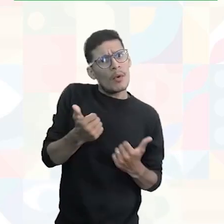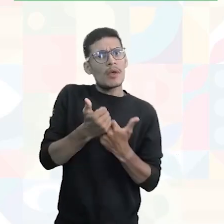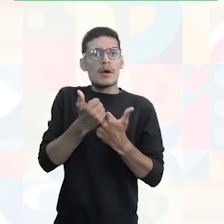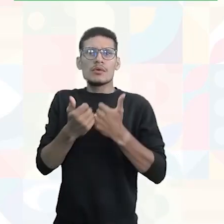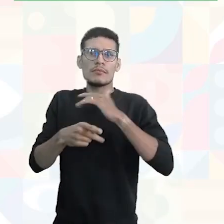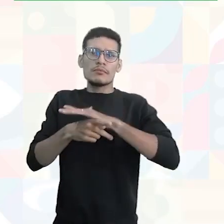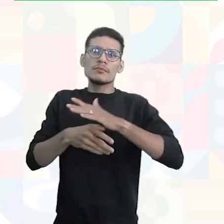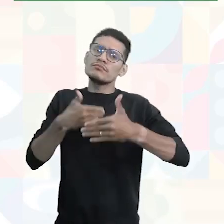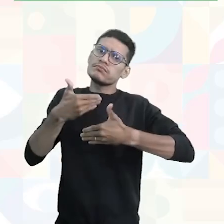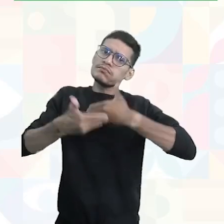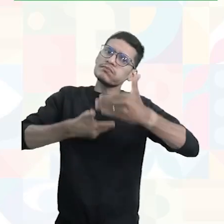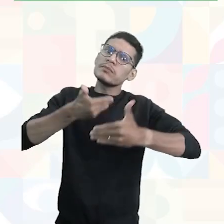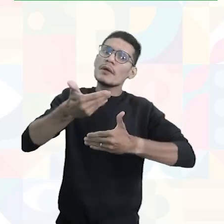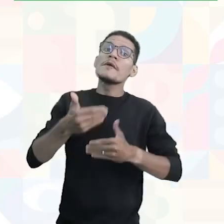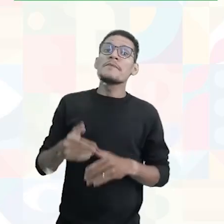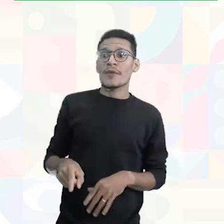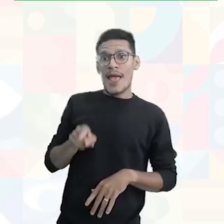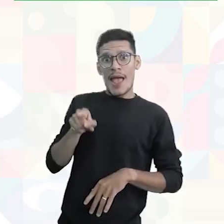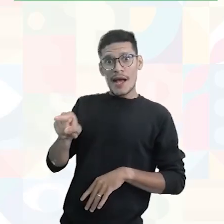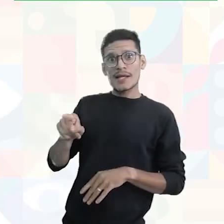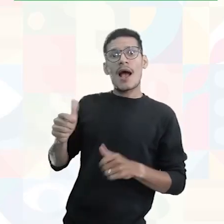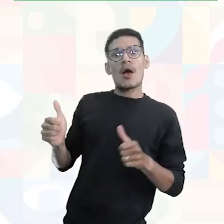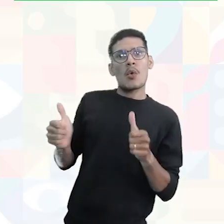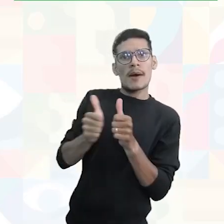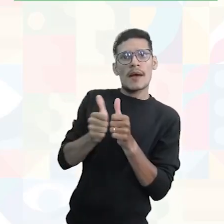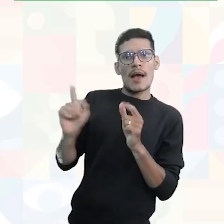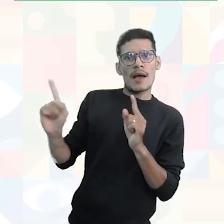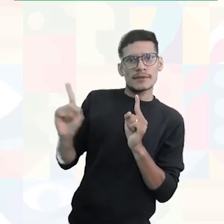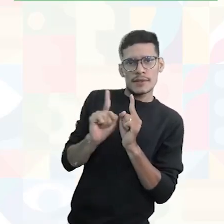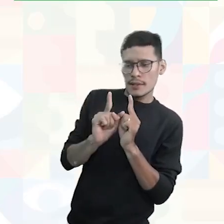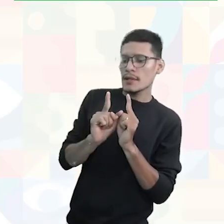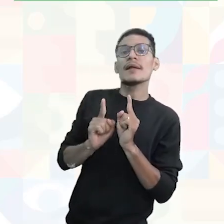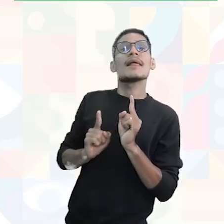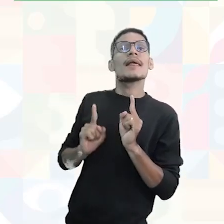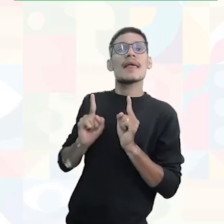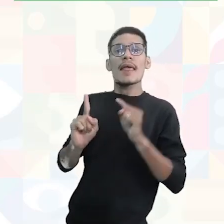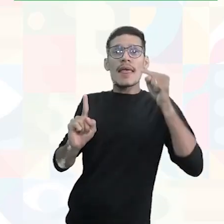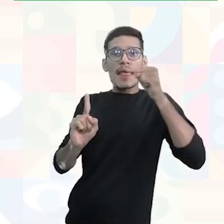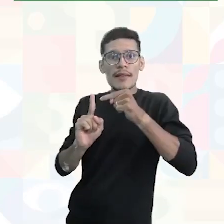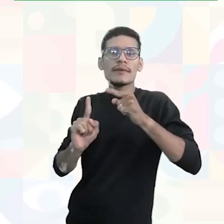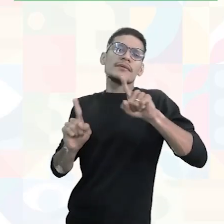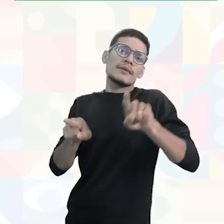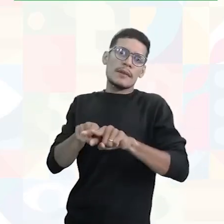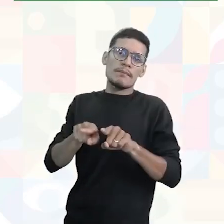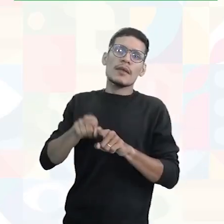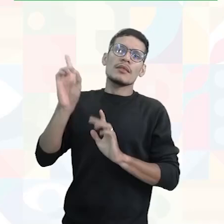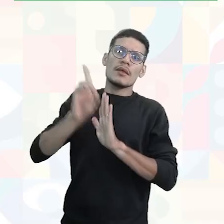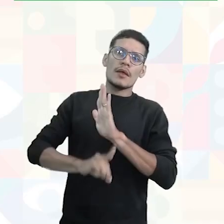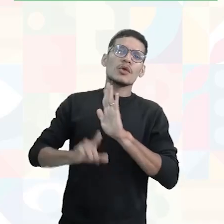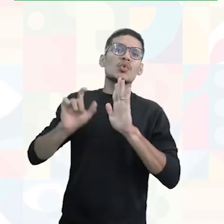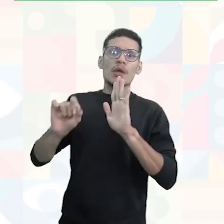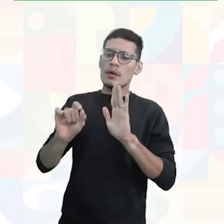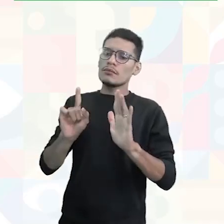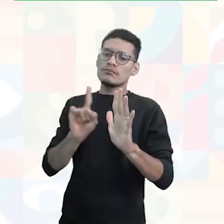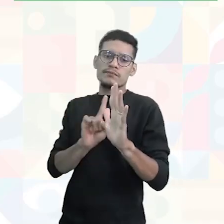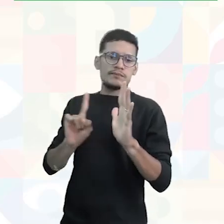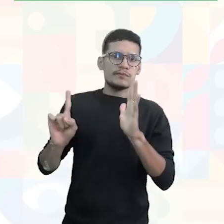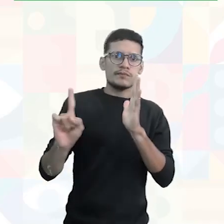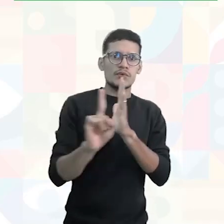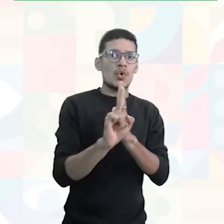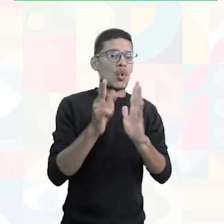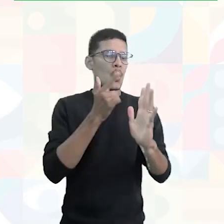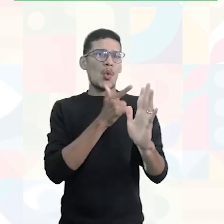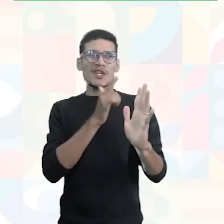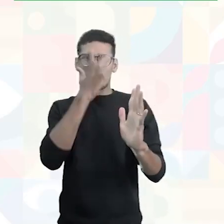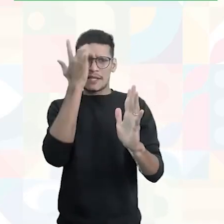processo. Essa acompanhante dessa lactante, ele também vai ter o direito de passar à frente das